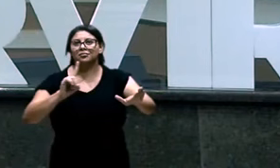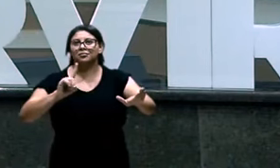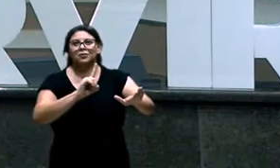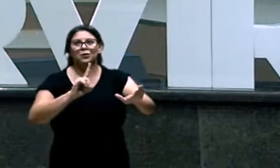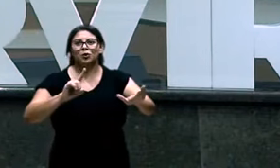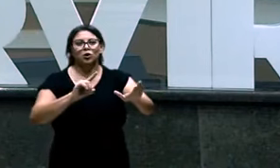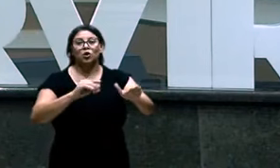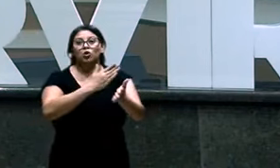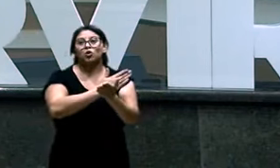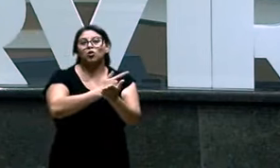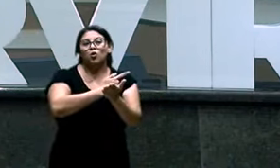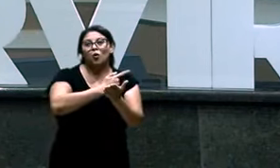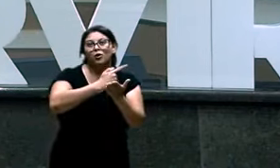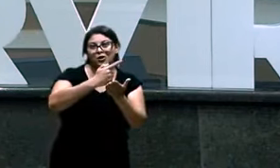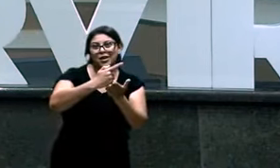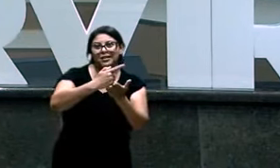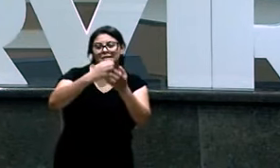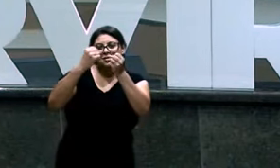Verbo.